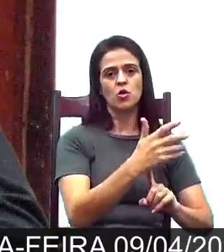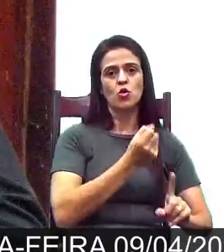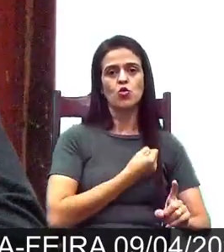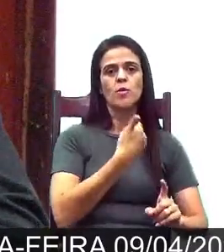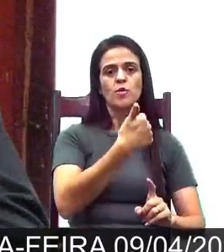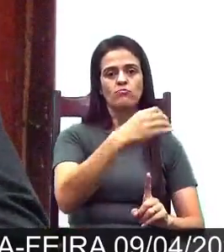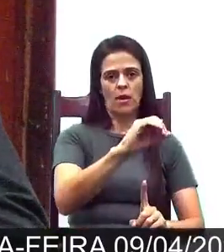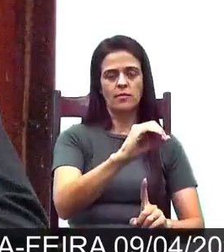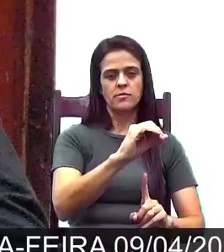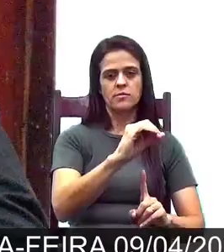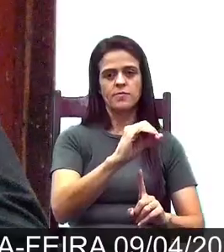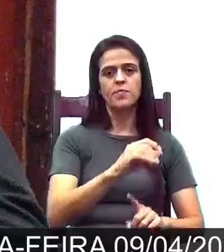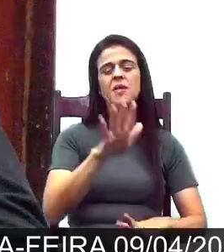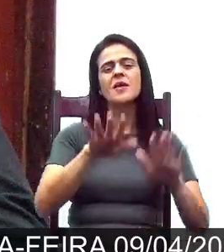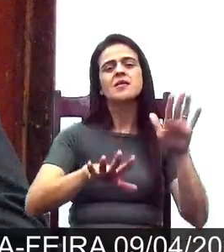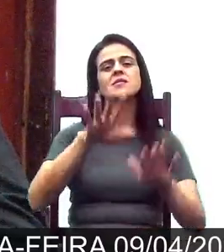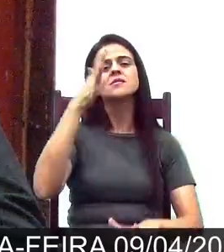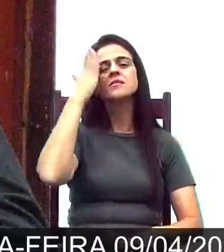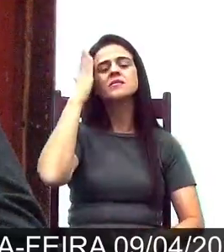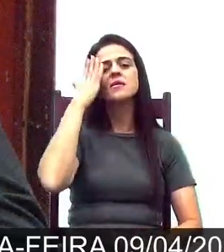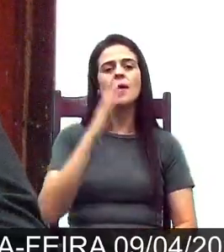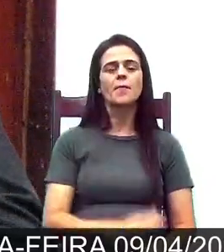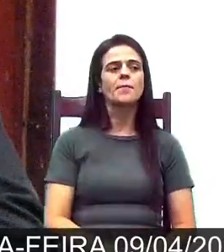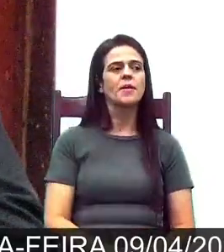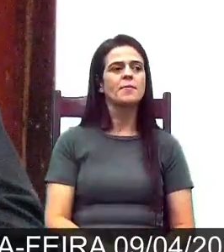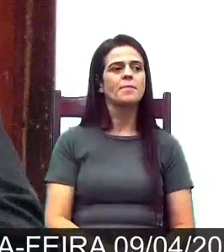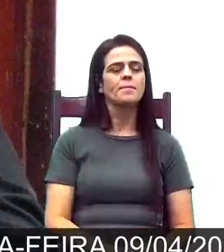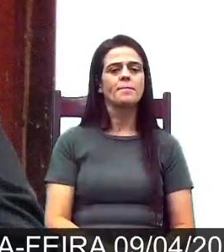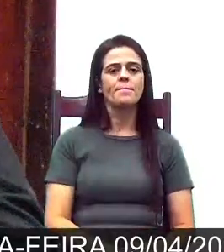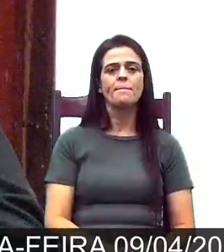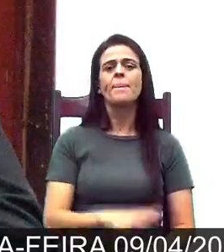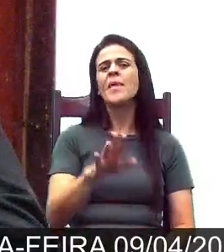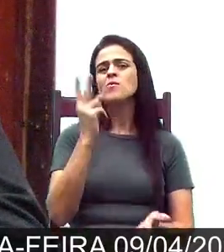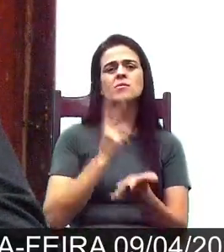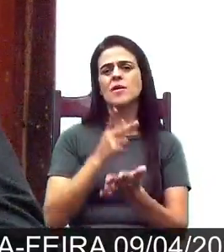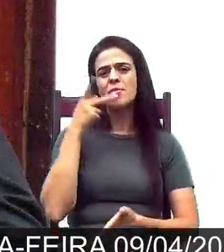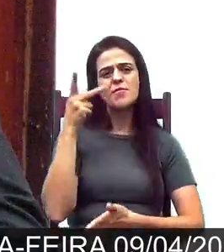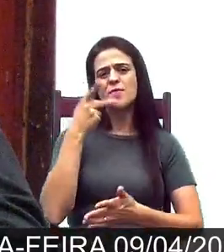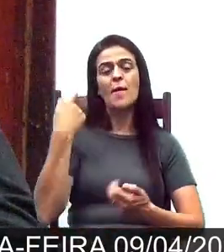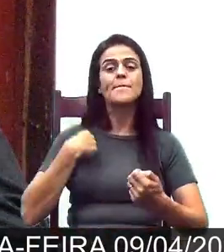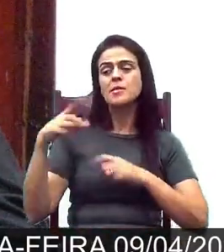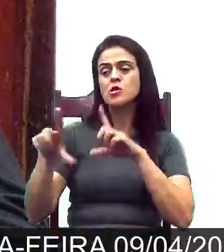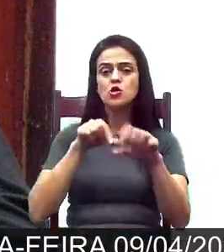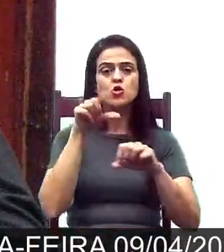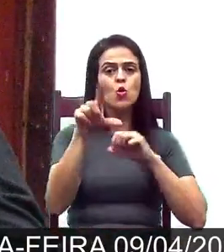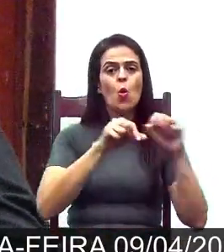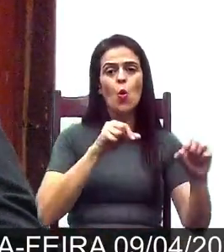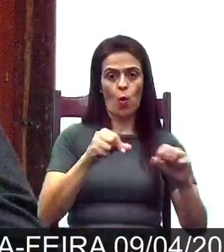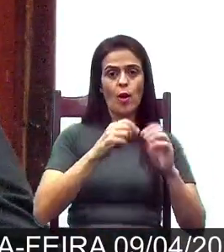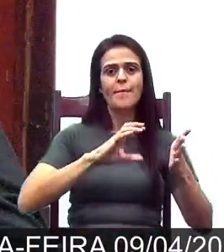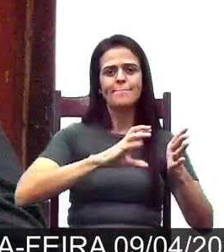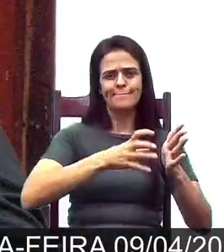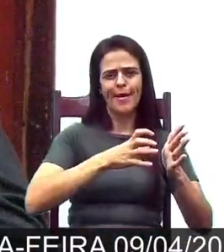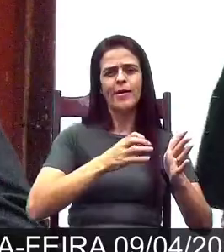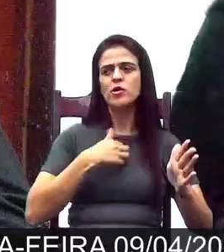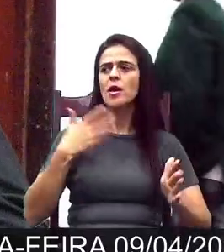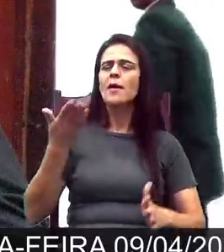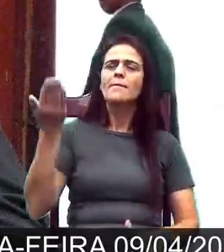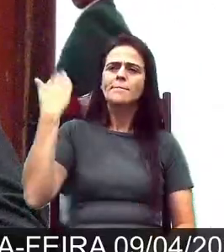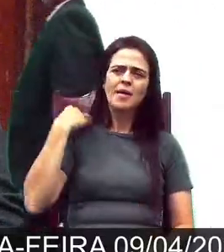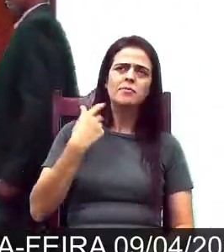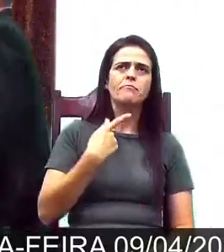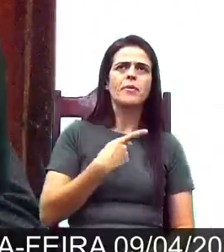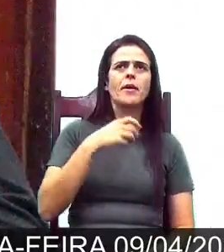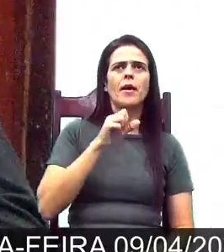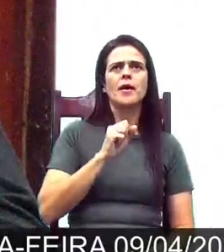10. Partido, eu falo para todo mundo, né, caçula, que tem que ter o partido, mas eu já vim do PSDB,